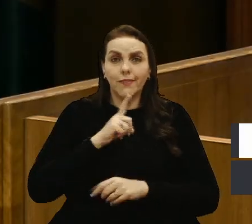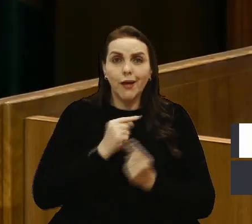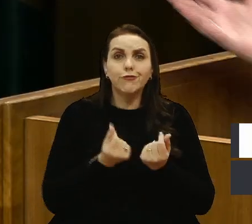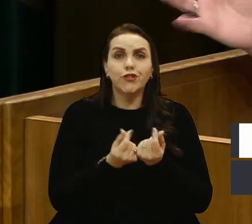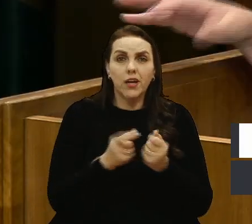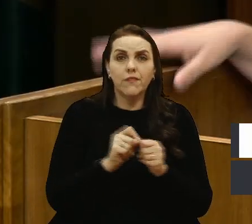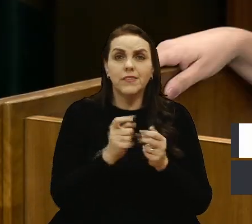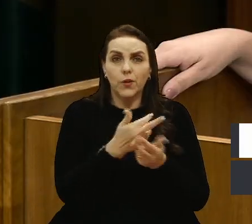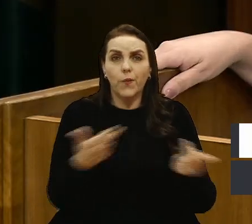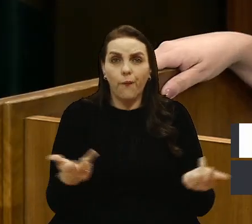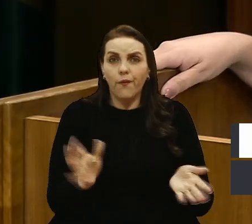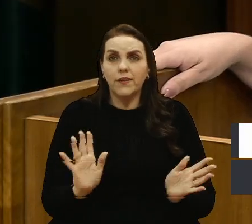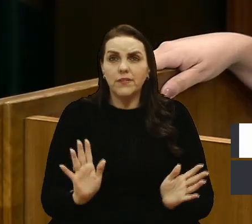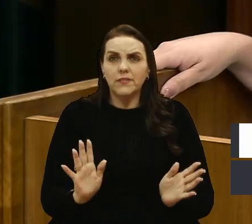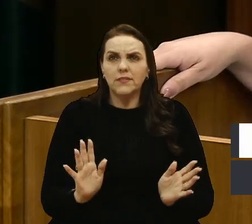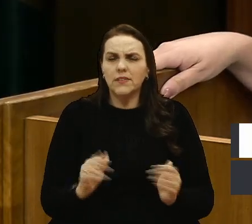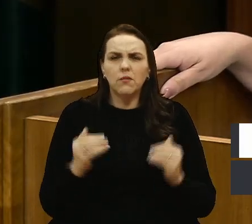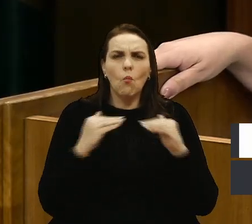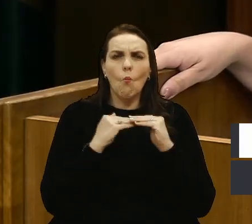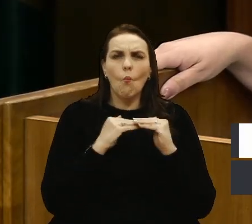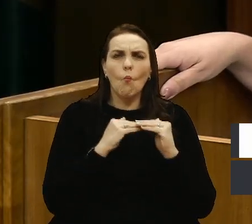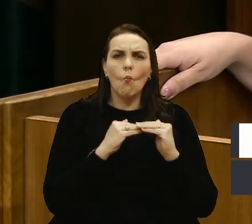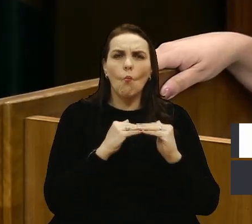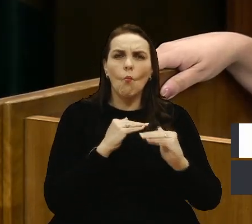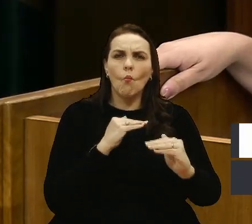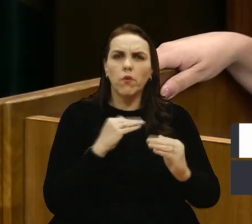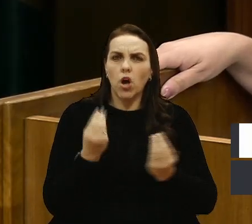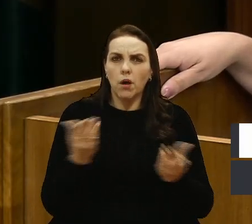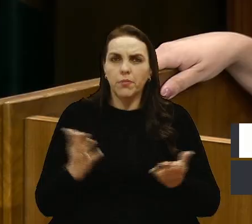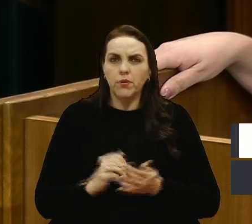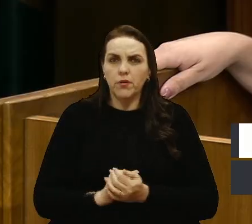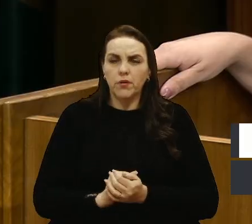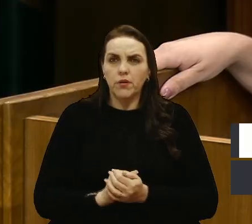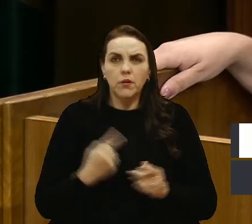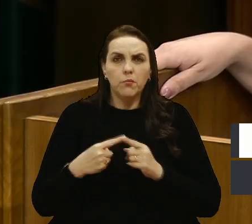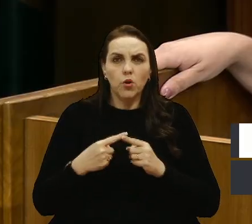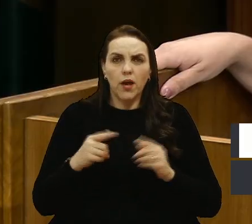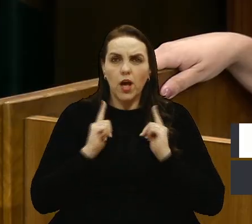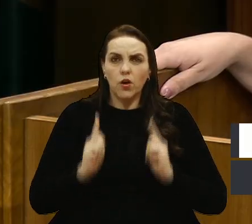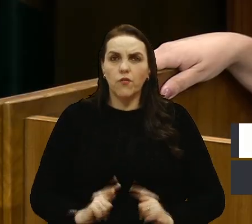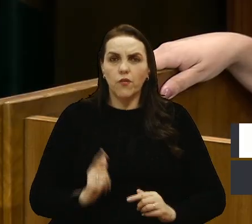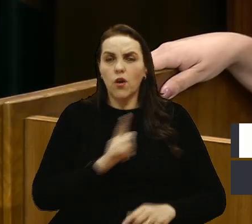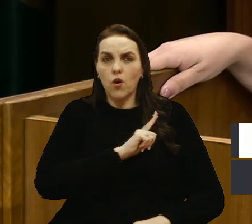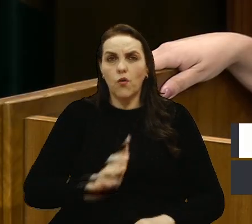não faz. Que inércia é essa? Que inércia é essa desse governo?